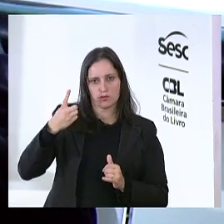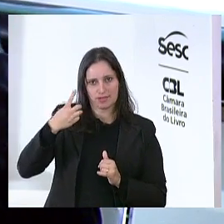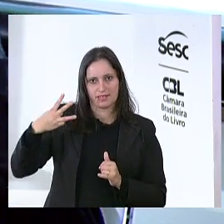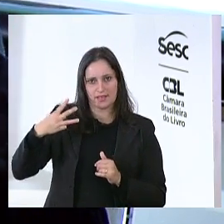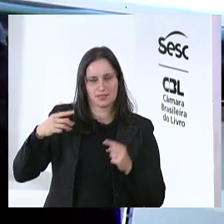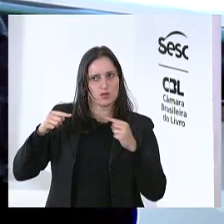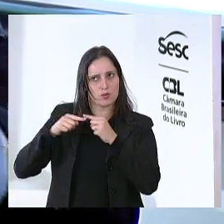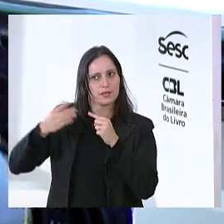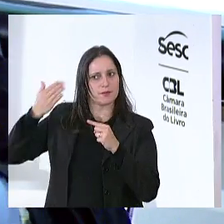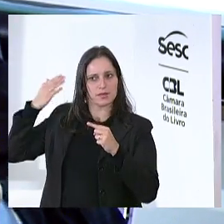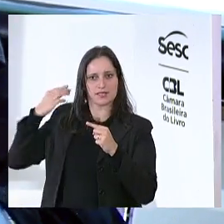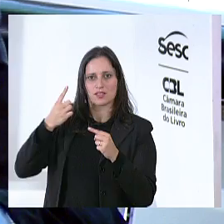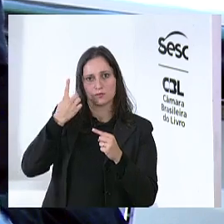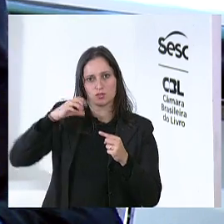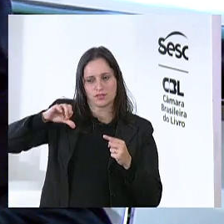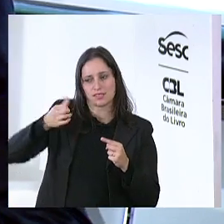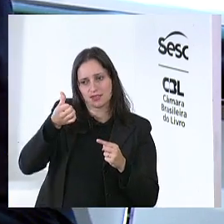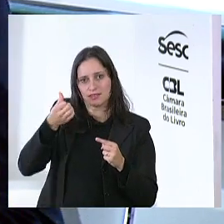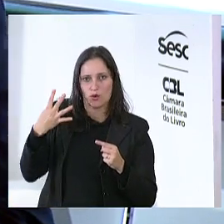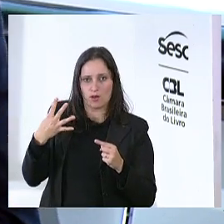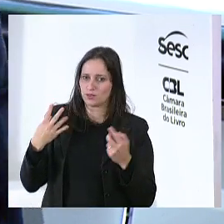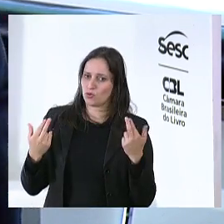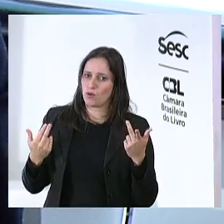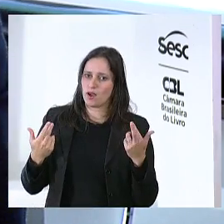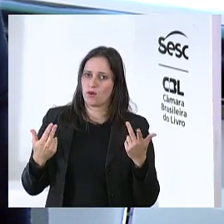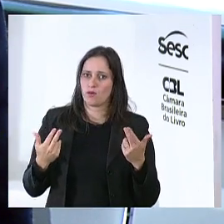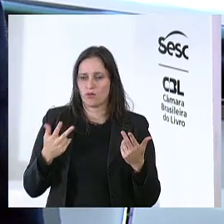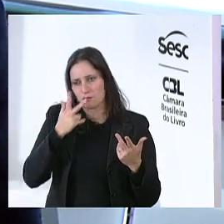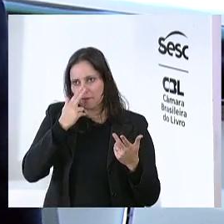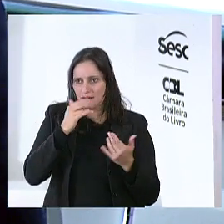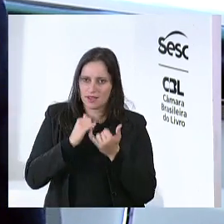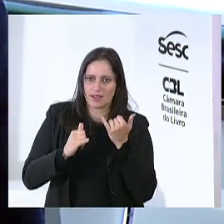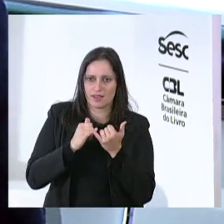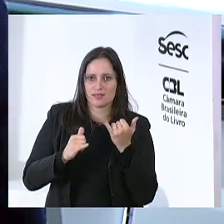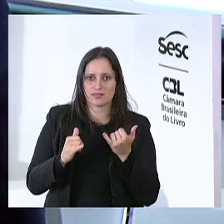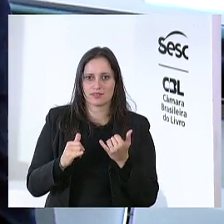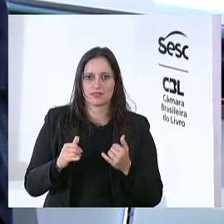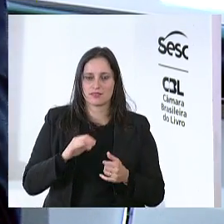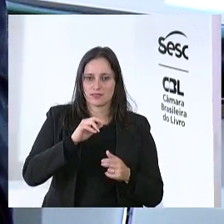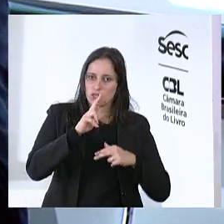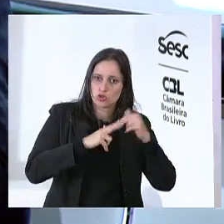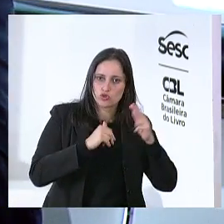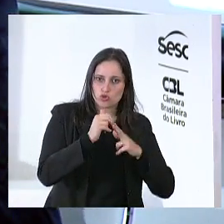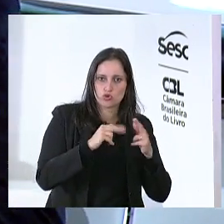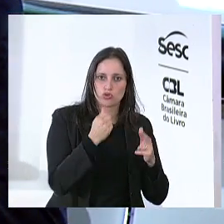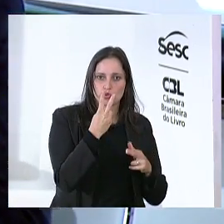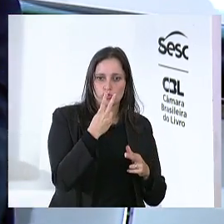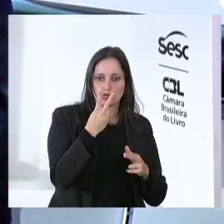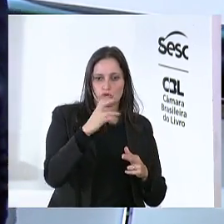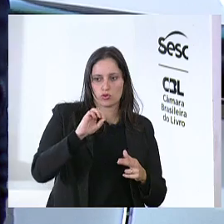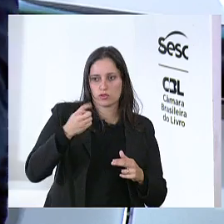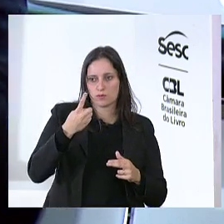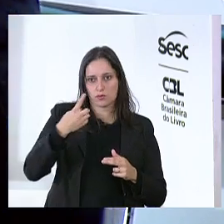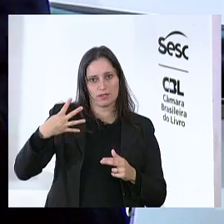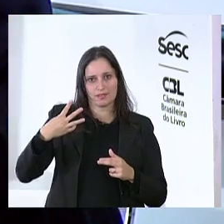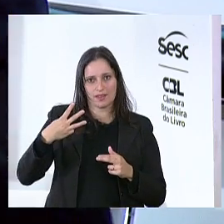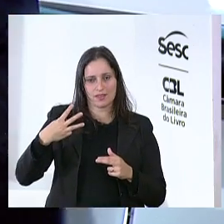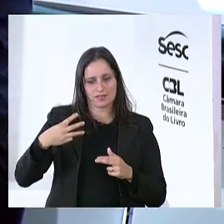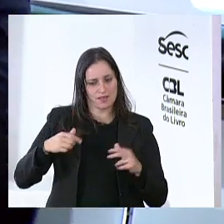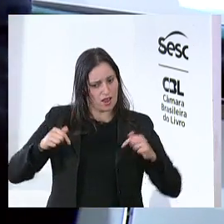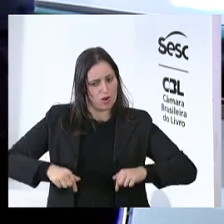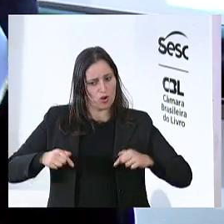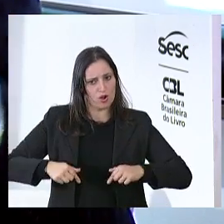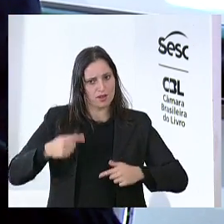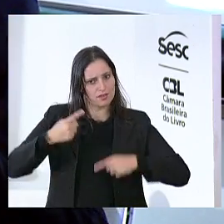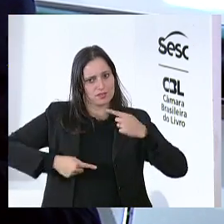gente vai entender a ditadura militar e como a gente vai entender junho de 2013, está em disputa agora, nesta sala aqui, com